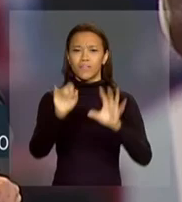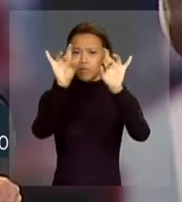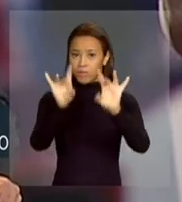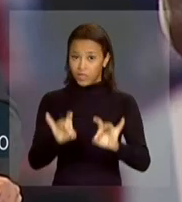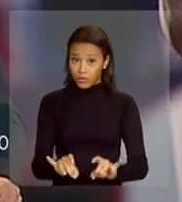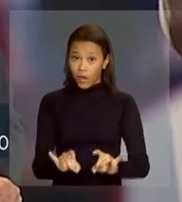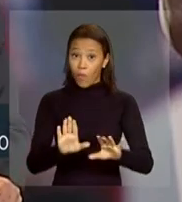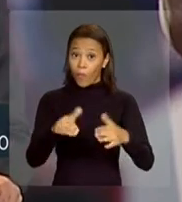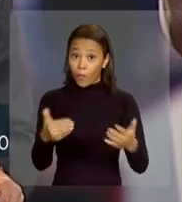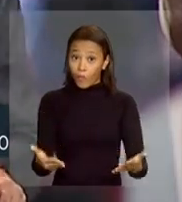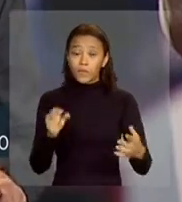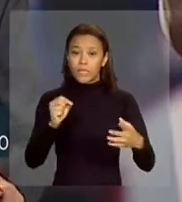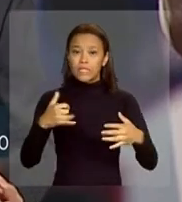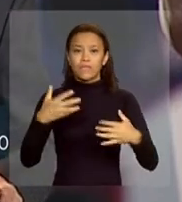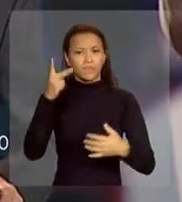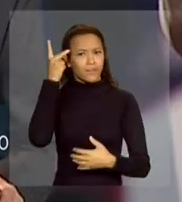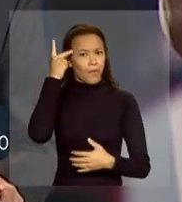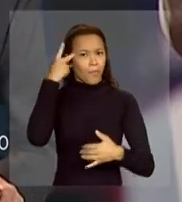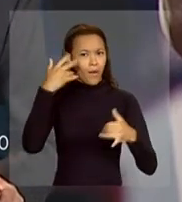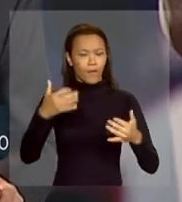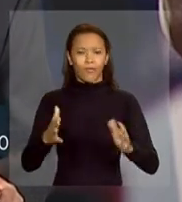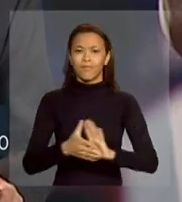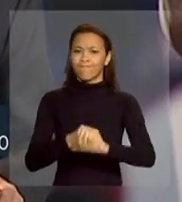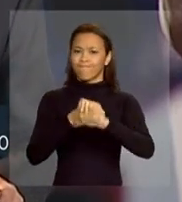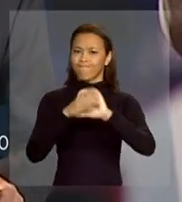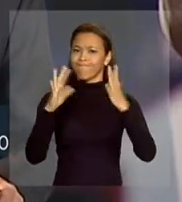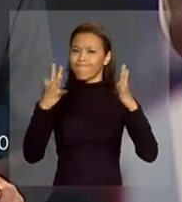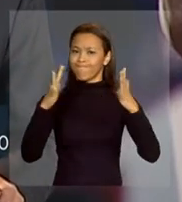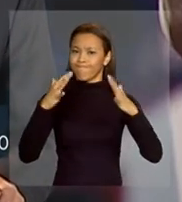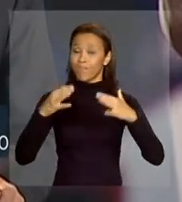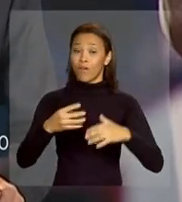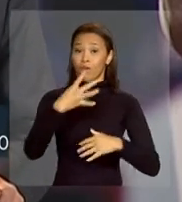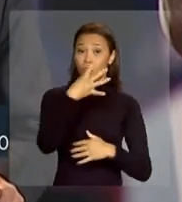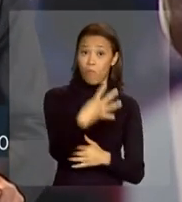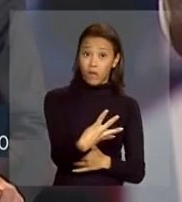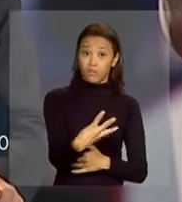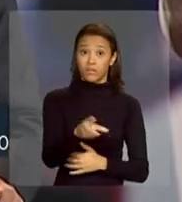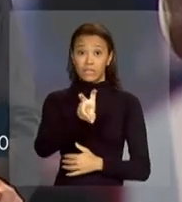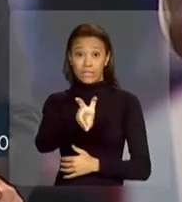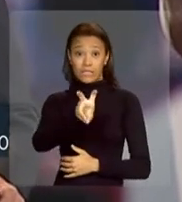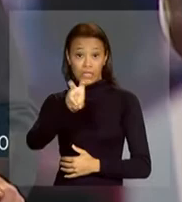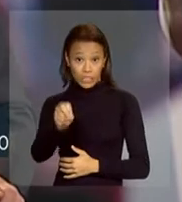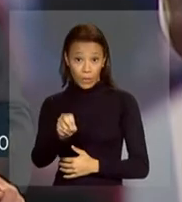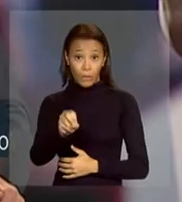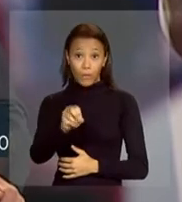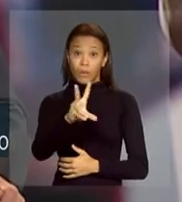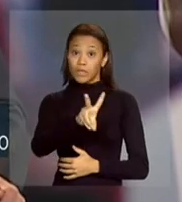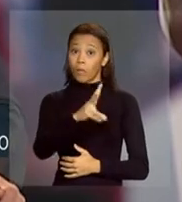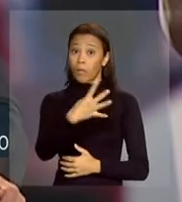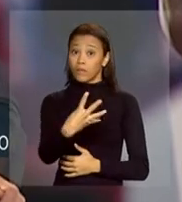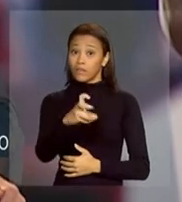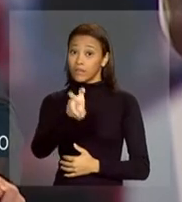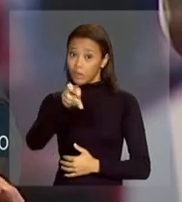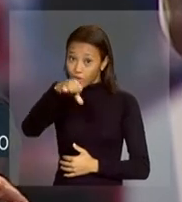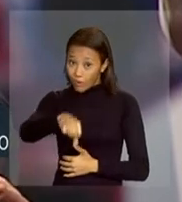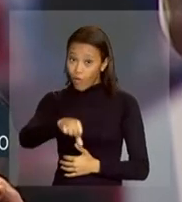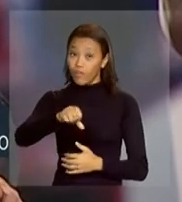quando São Paulo comemora 459 anos